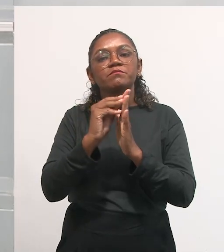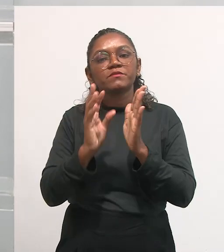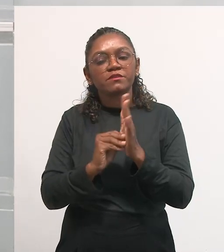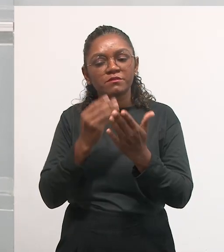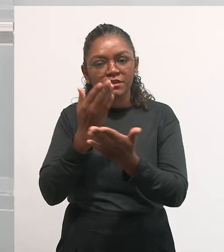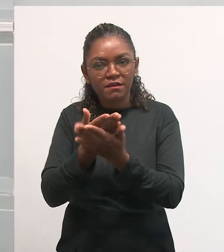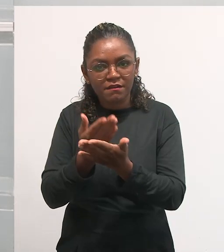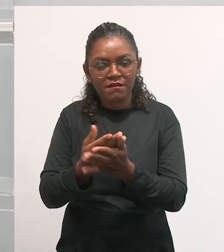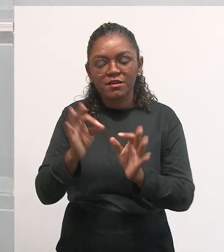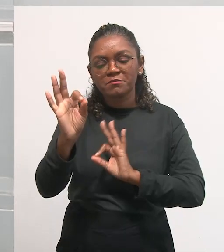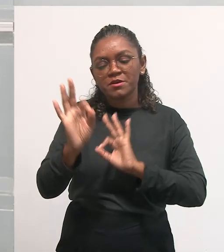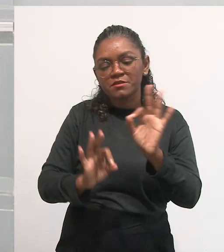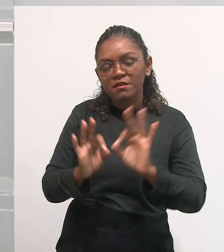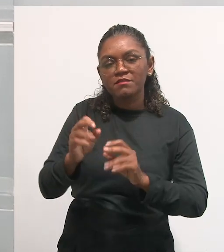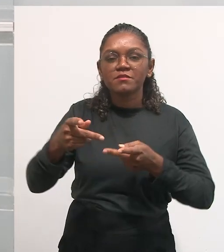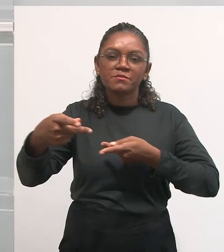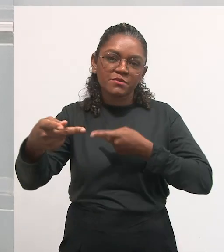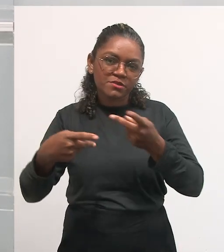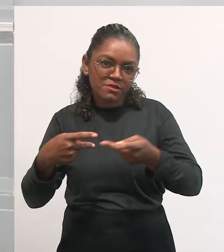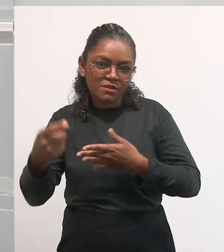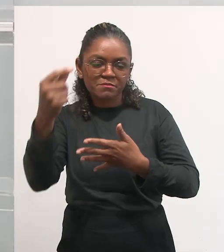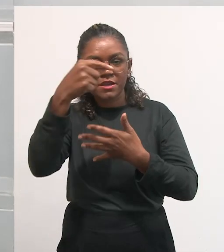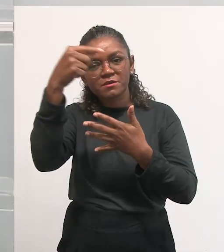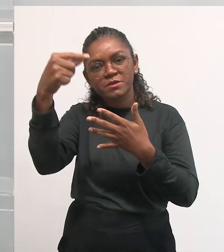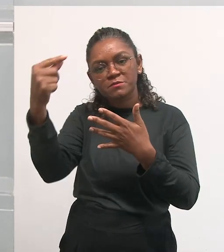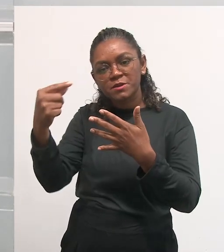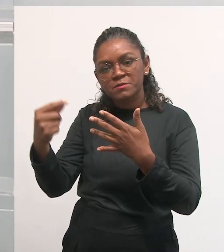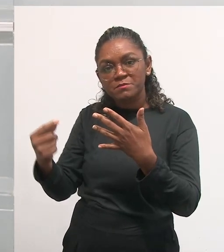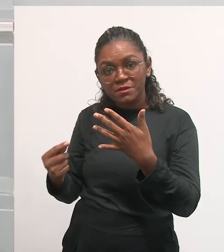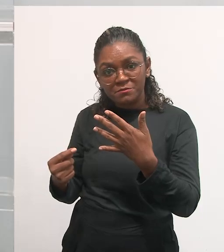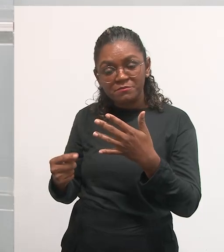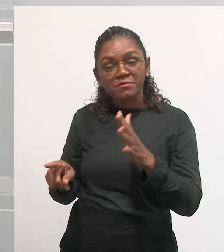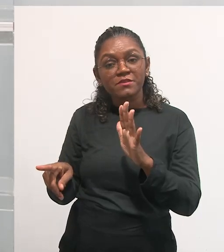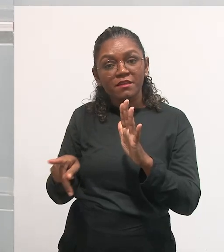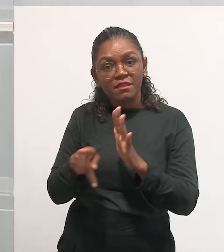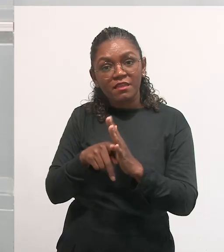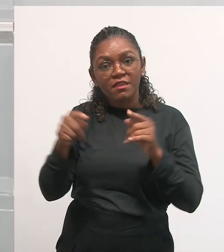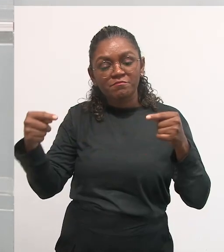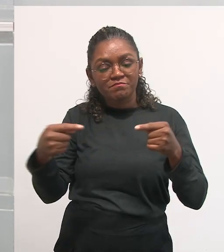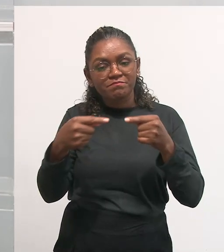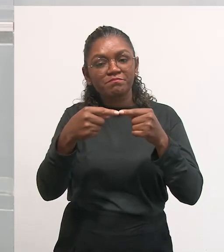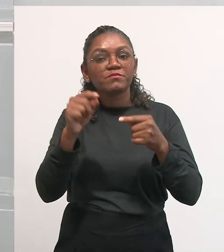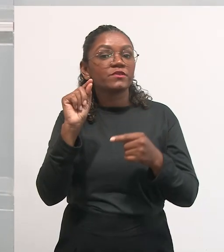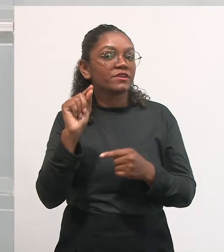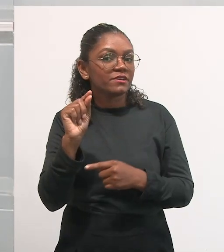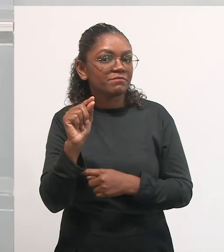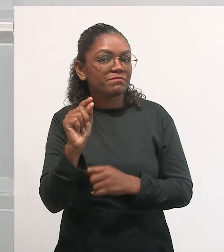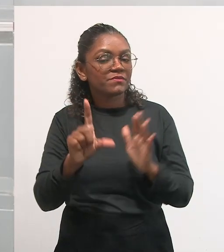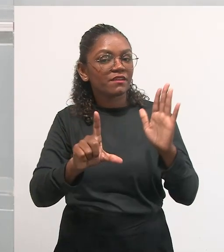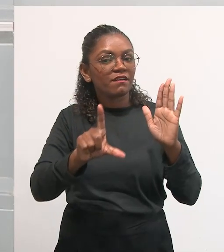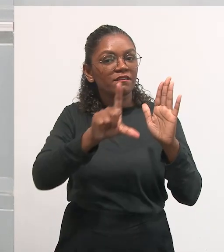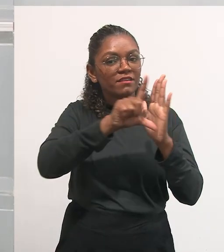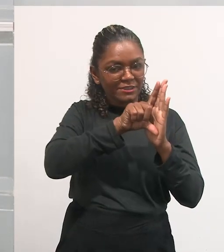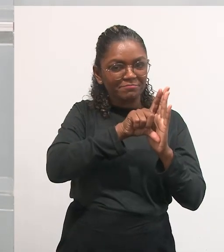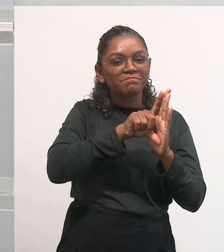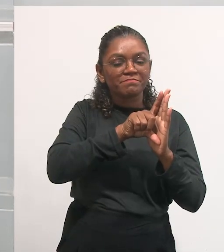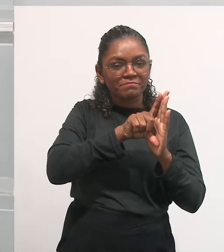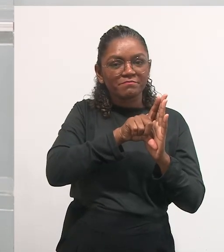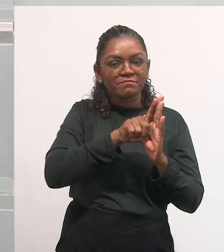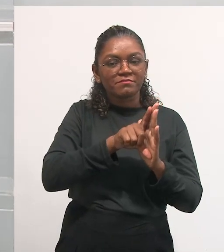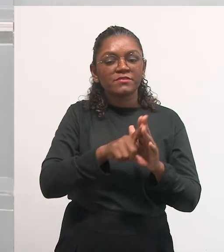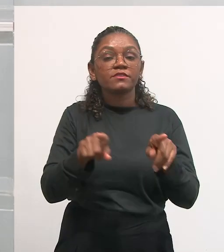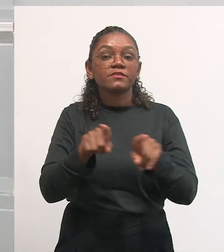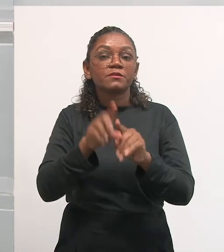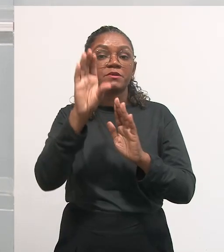de aula os projetos a partir do que está posto pela a pela legislação e pelo